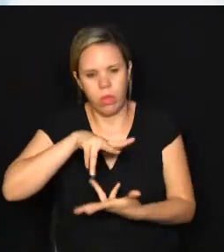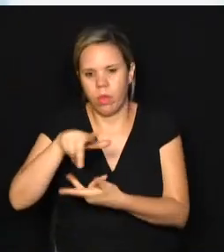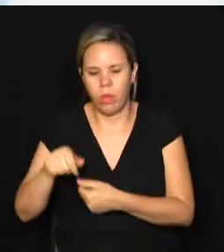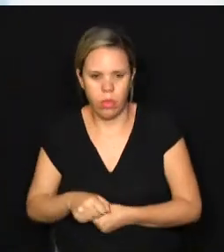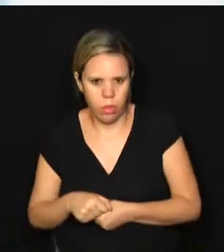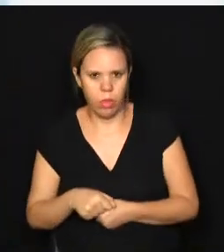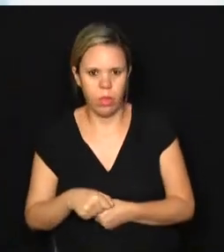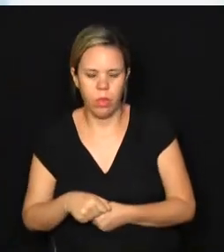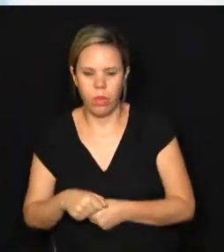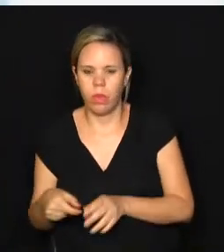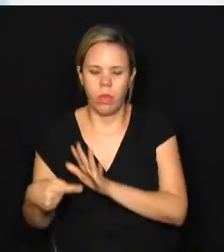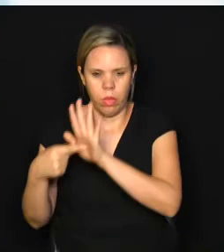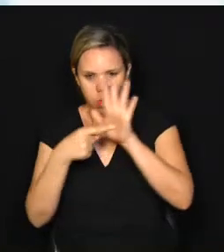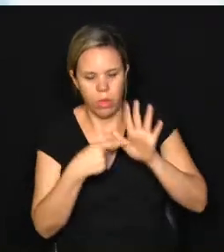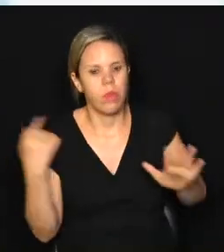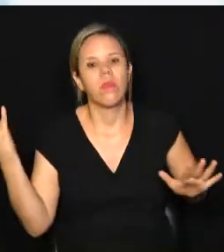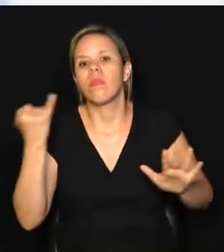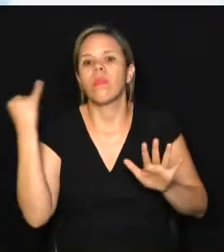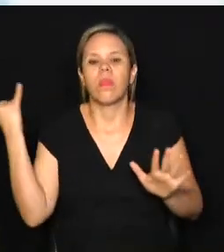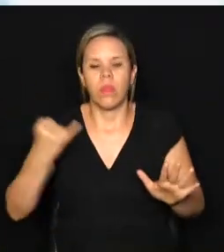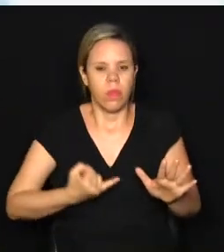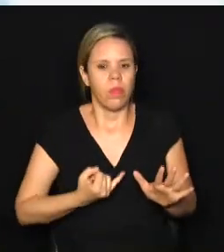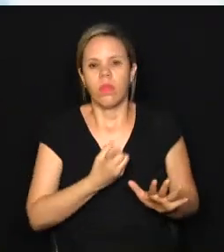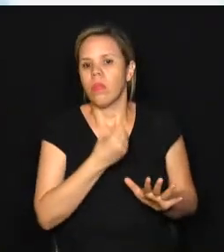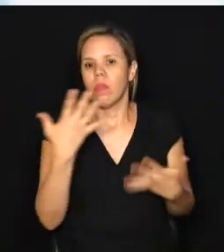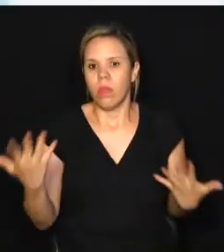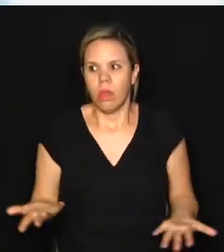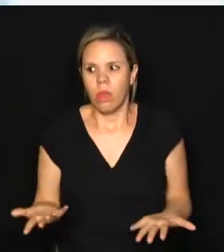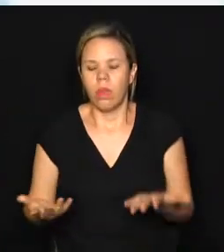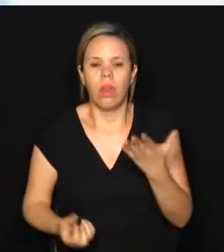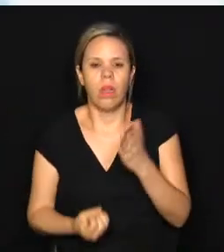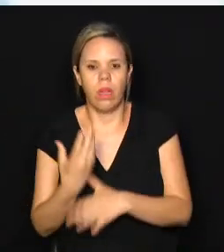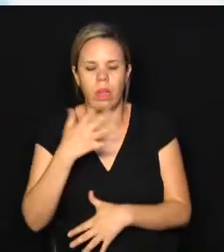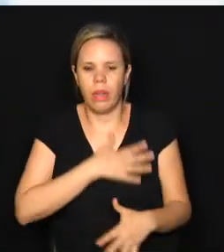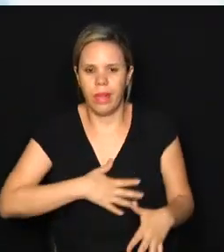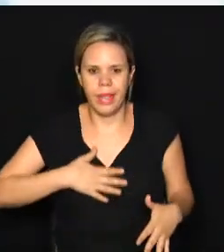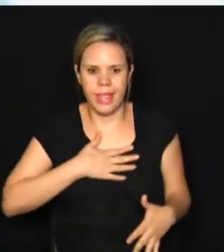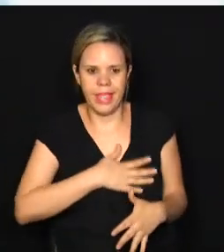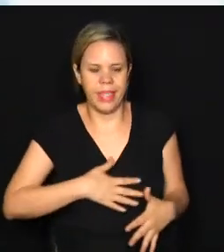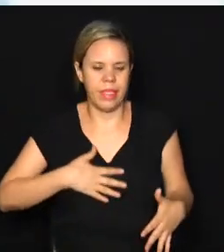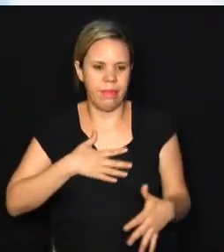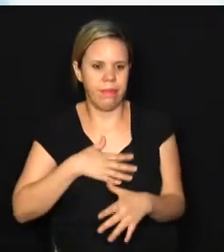que demonstram a importância e o quanto que isso gera não só de bem-estar,